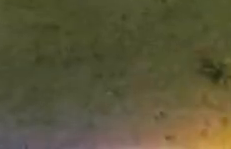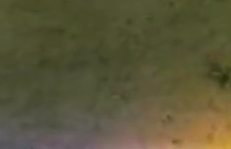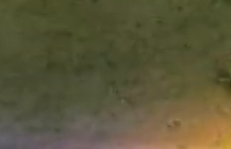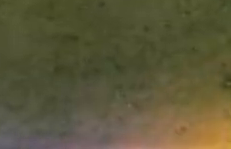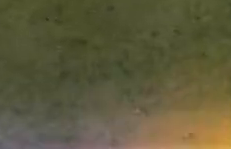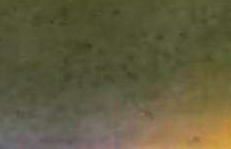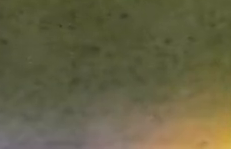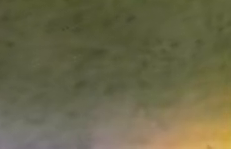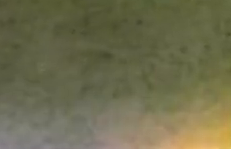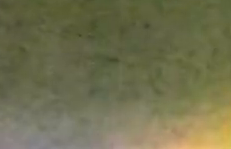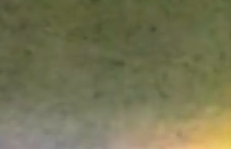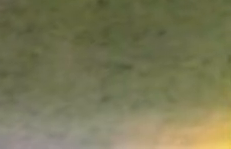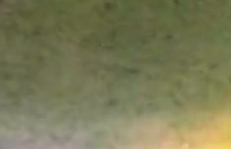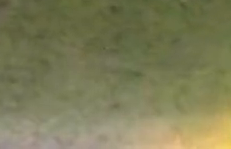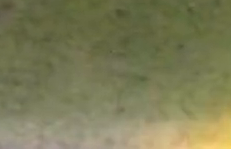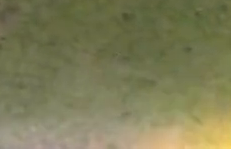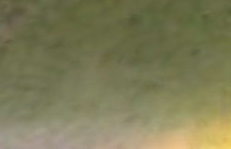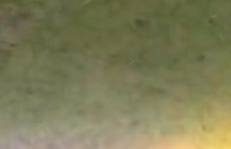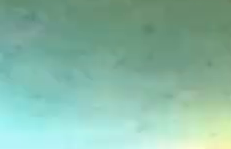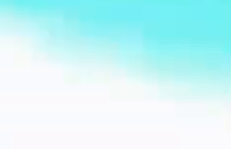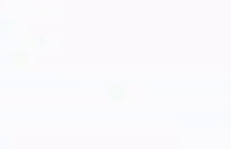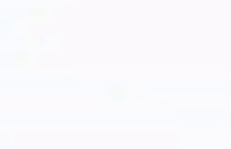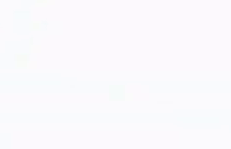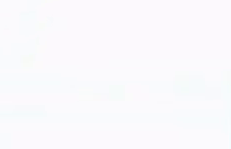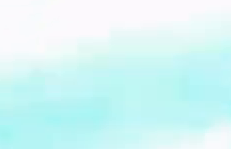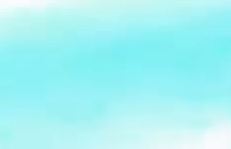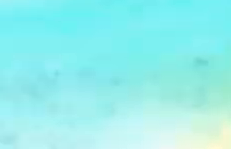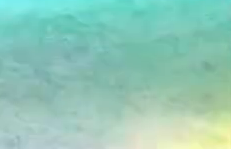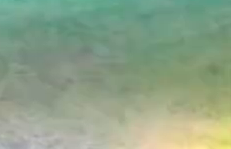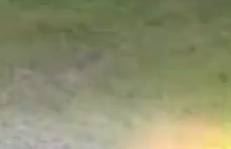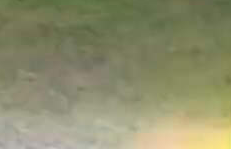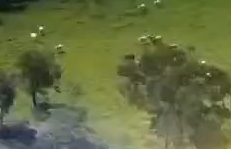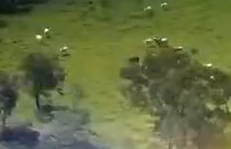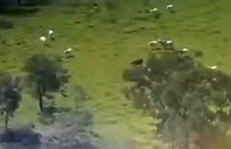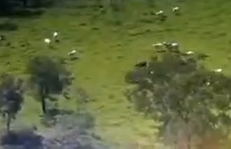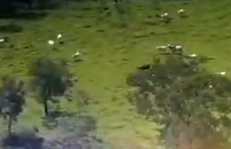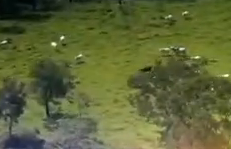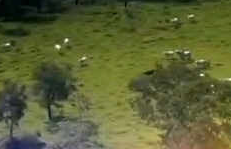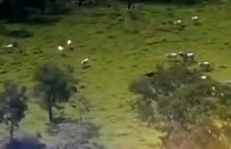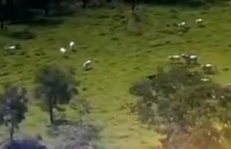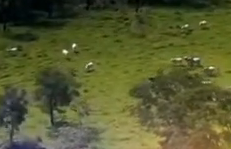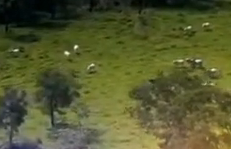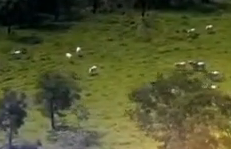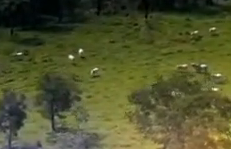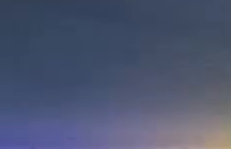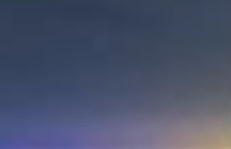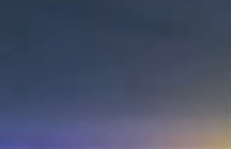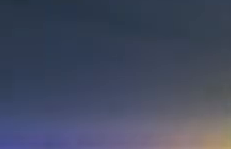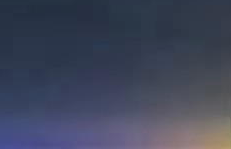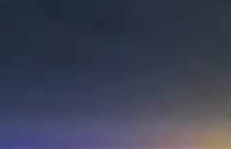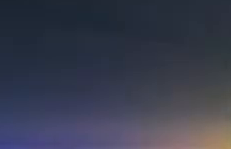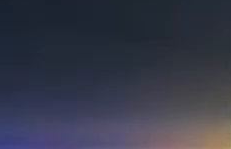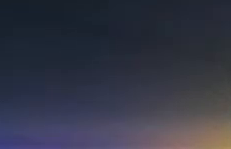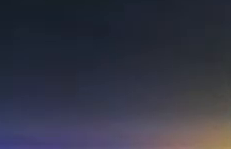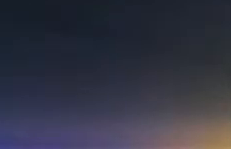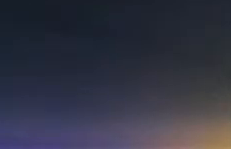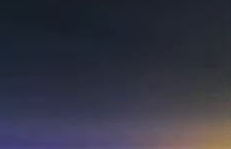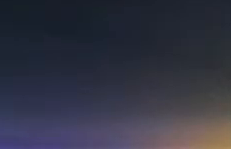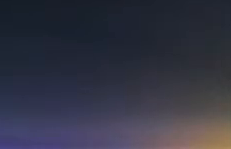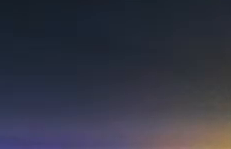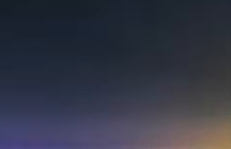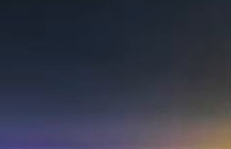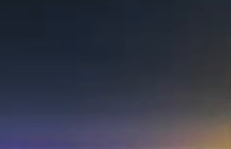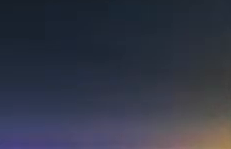com o compromisso de gerar Impacto Social e Ambiental positivos a Isa setp implementou Tecnologias para